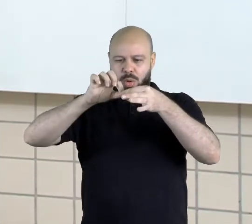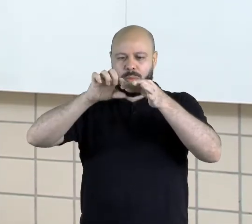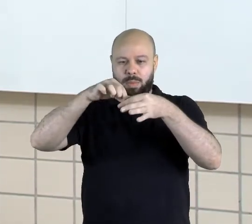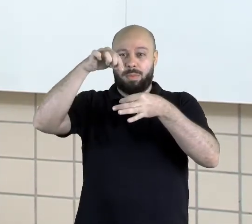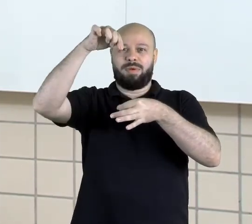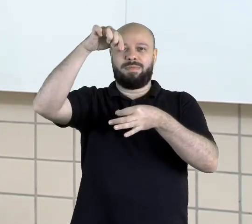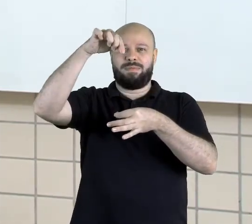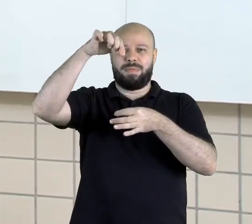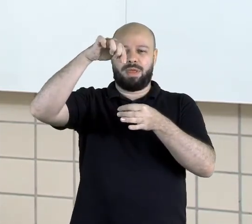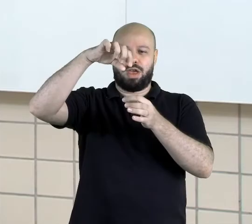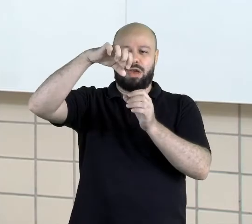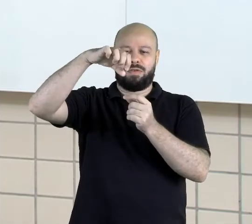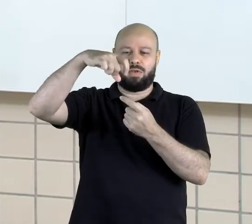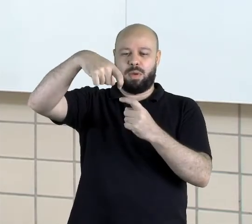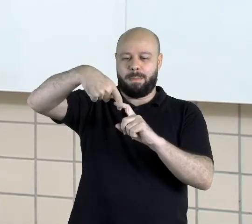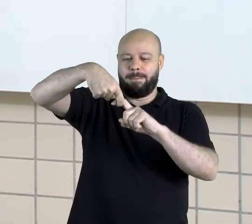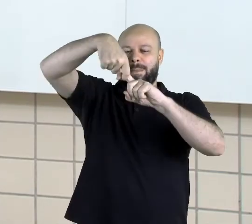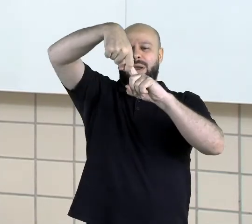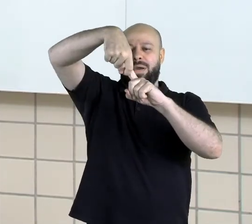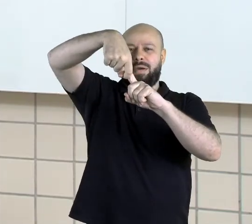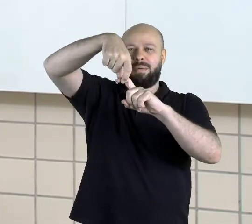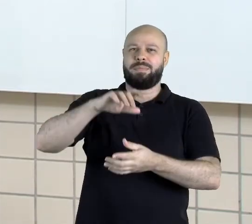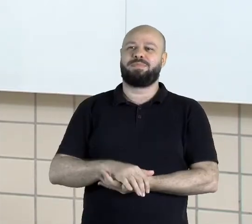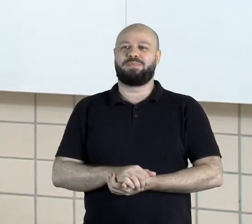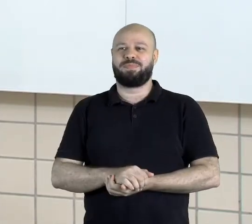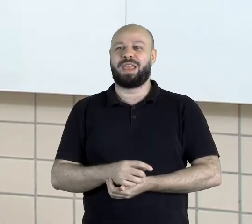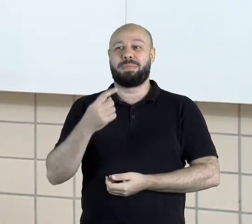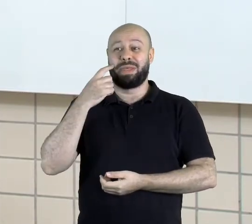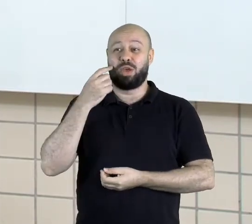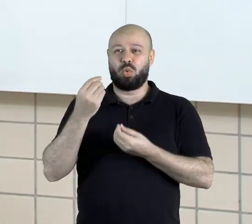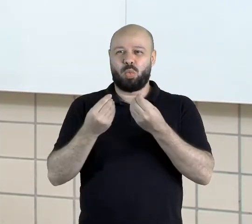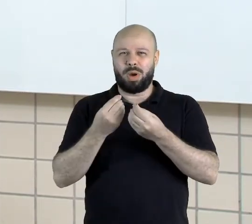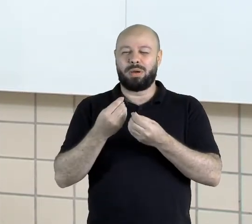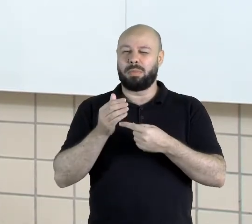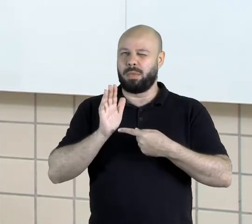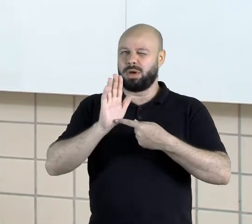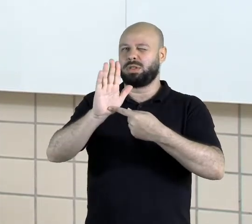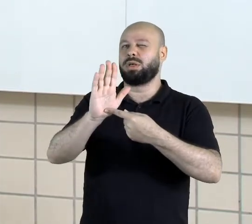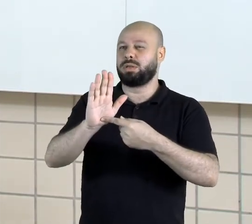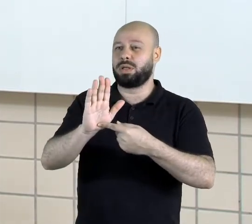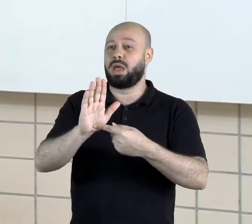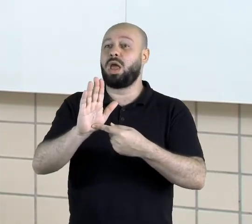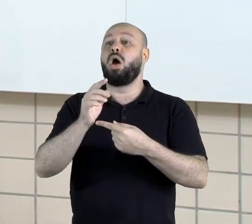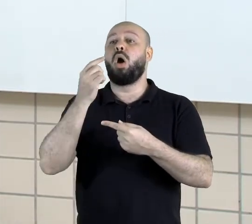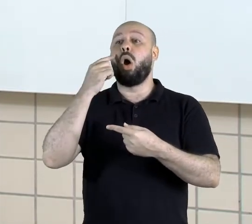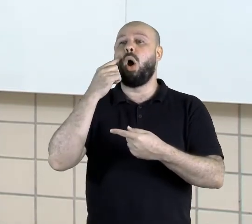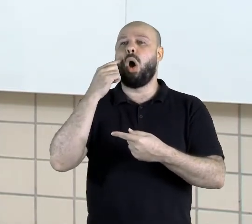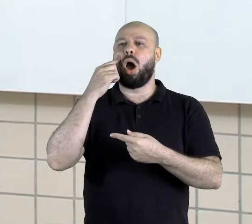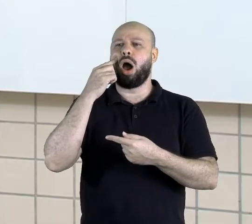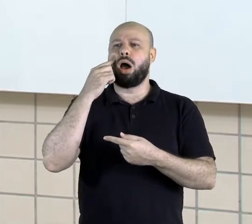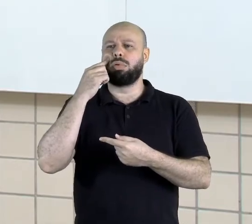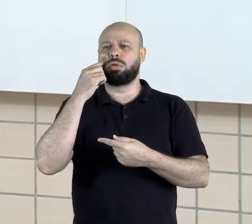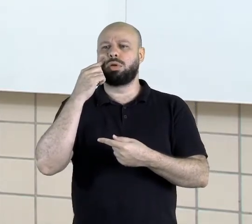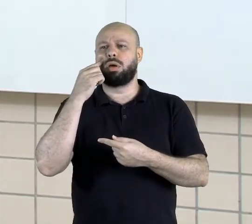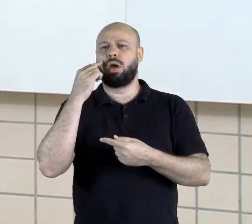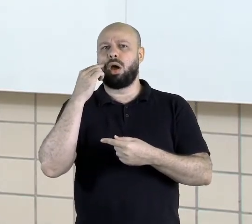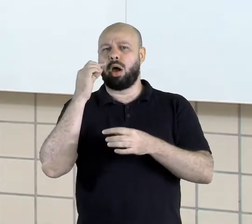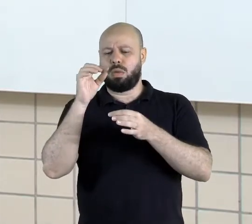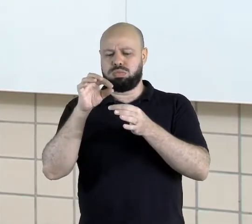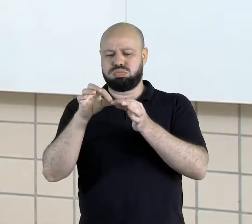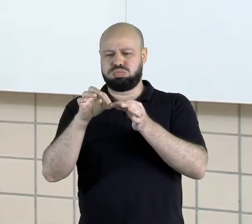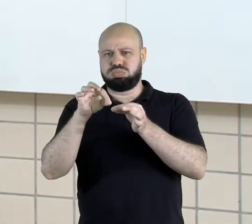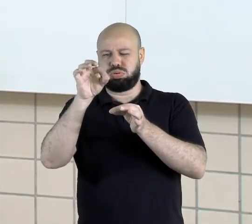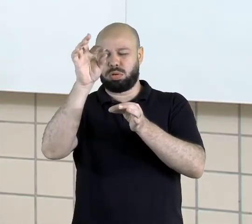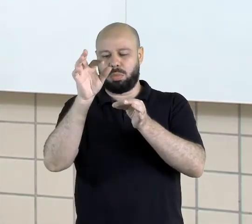massa. O que você vai ter que tomar cuidado? Quando você for apresentar a mágica, apresenta ela sempre com o segmento do cordão branco